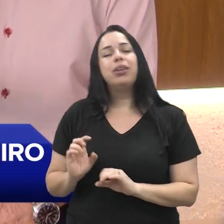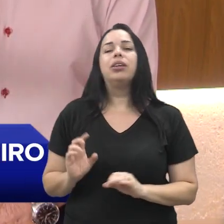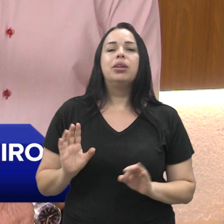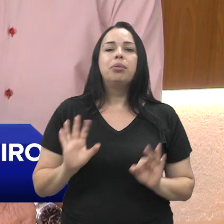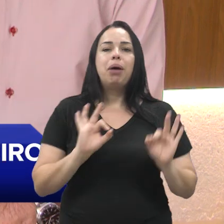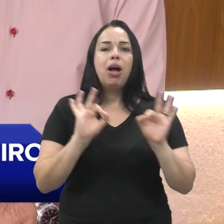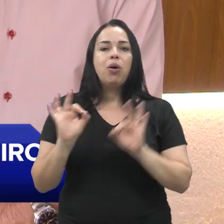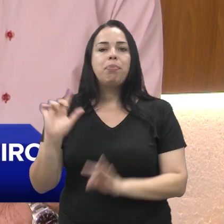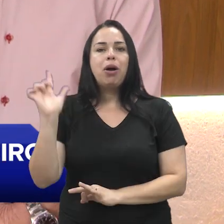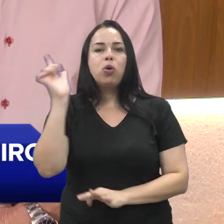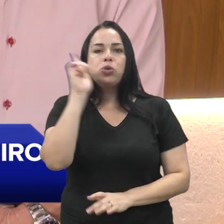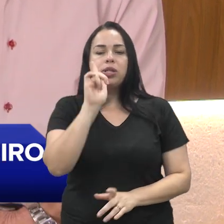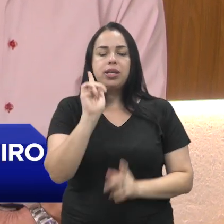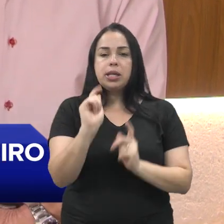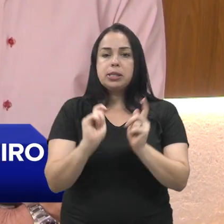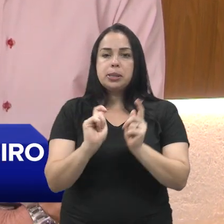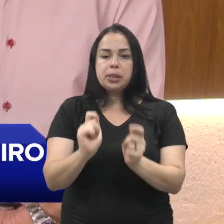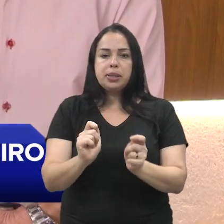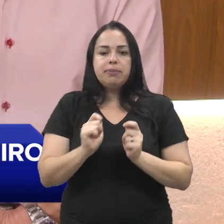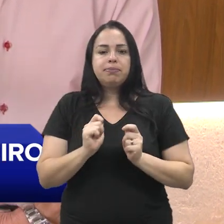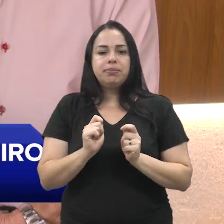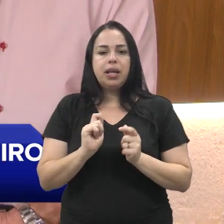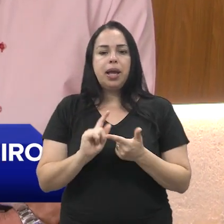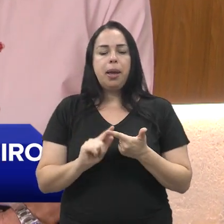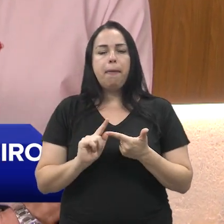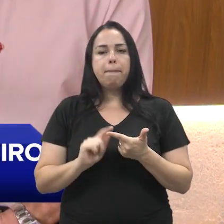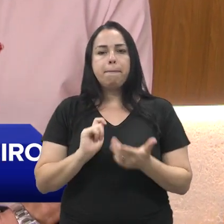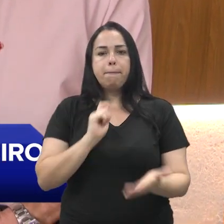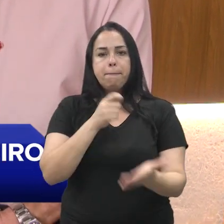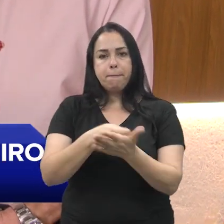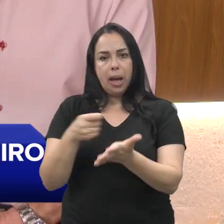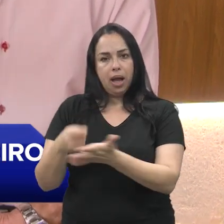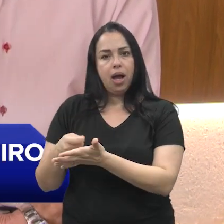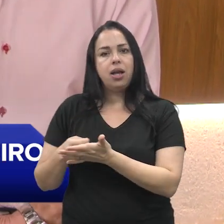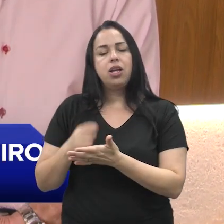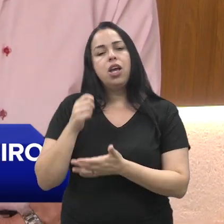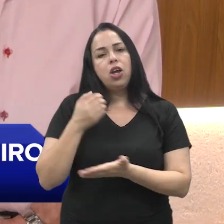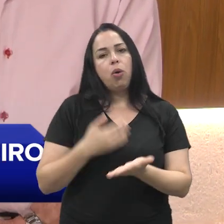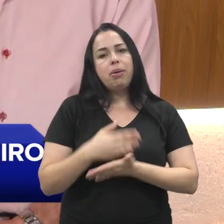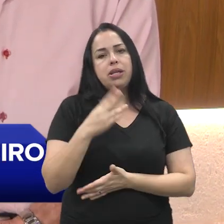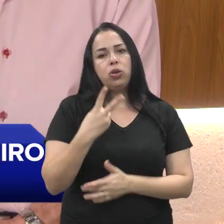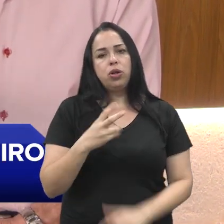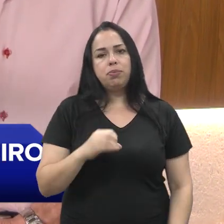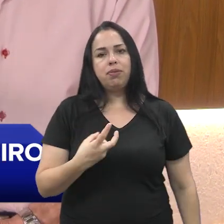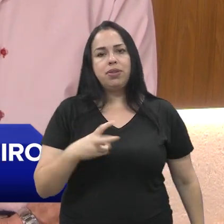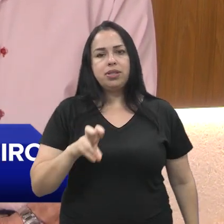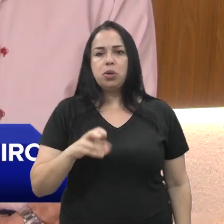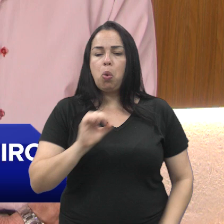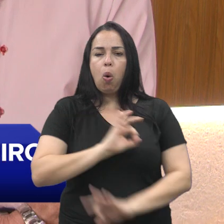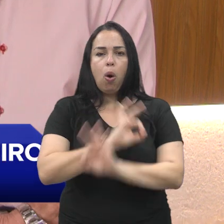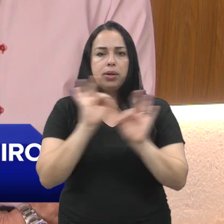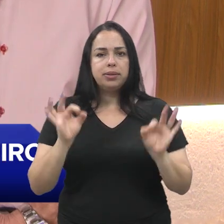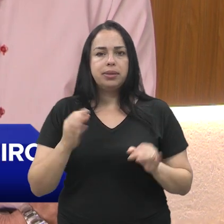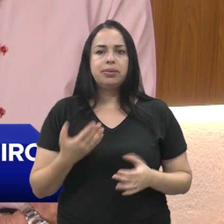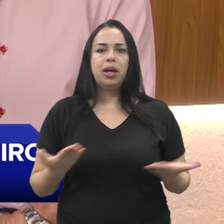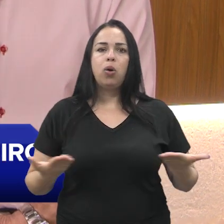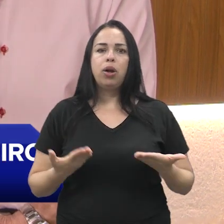aula aqui, né, para todo mundo que nos acompanha, para conseguir essa economia, para conseguir pagar suas dívidas e começar